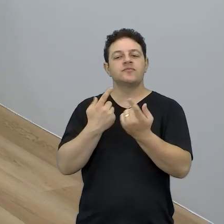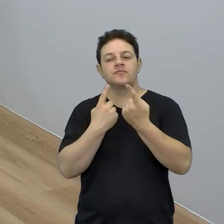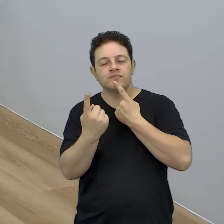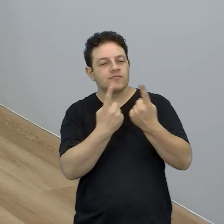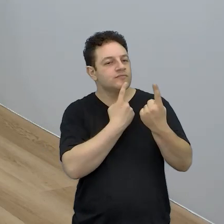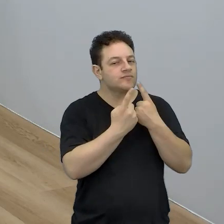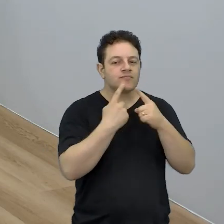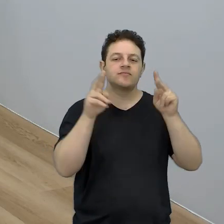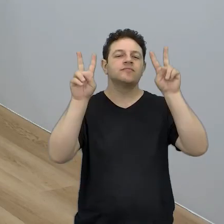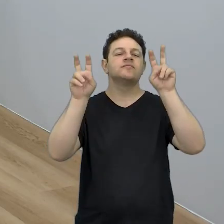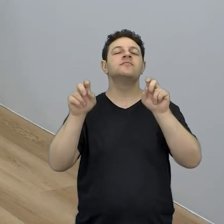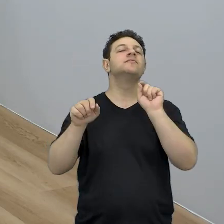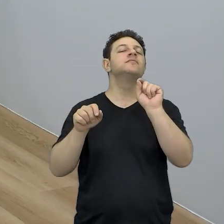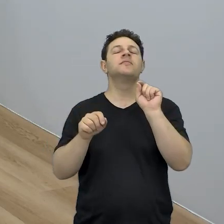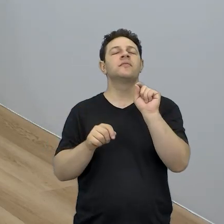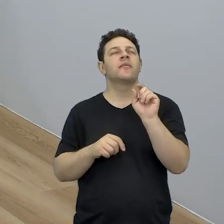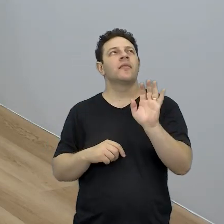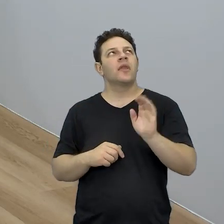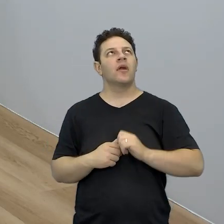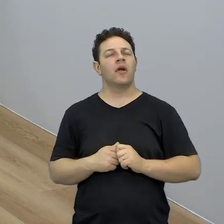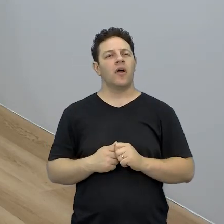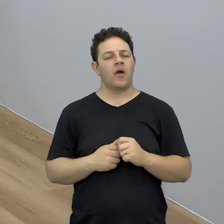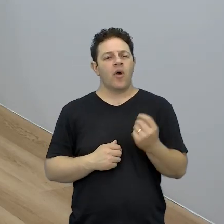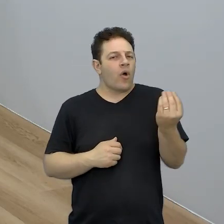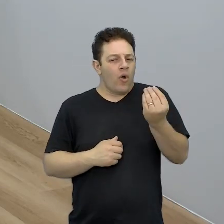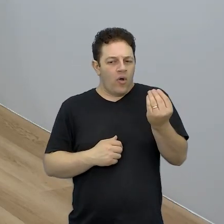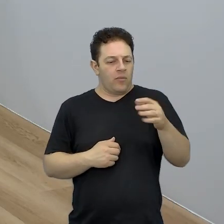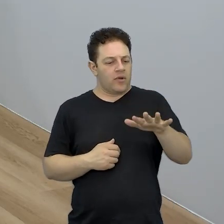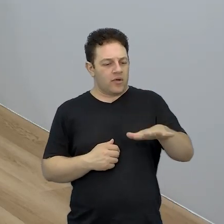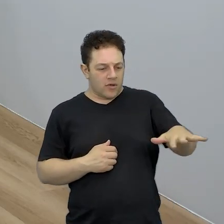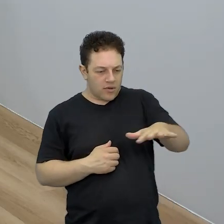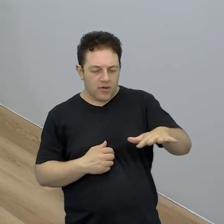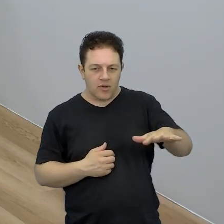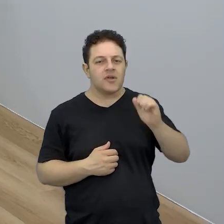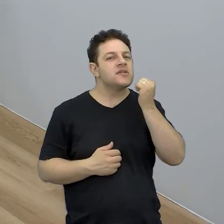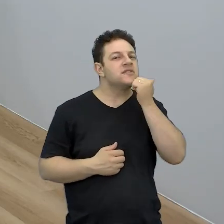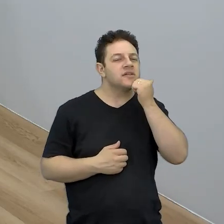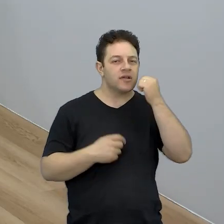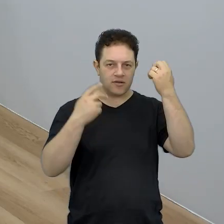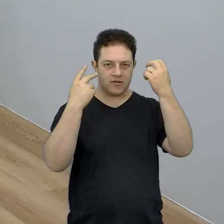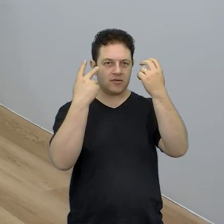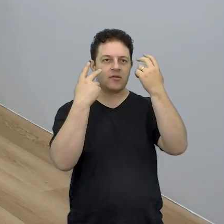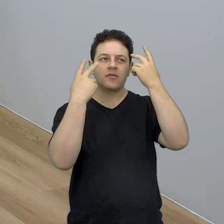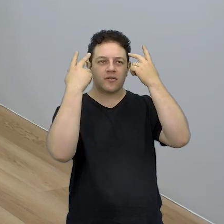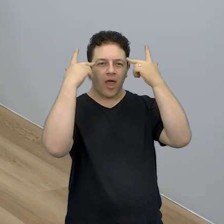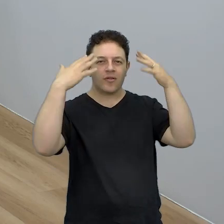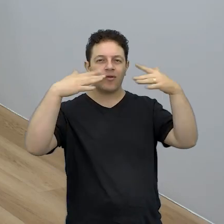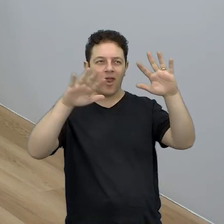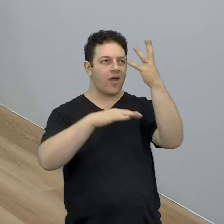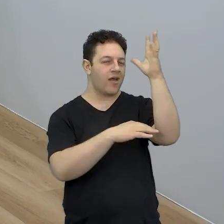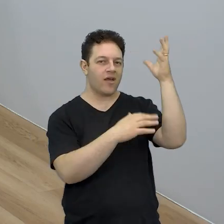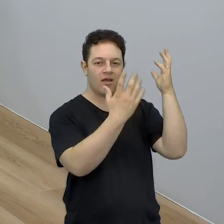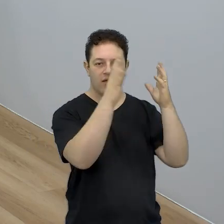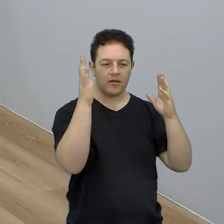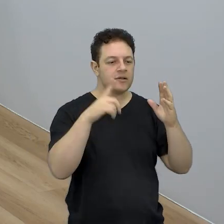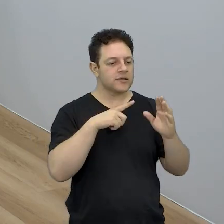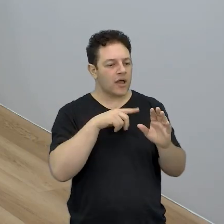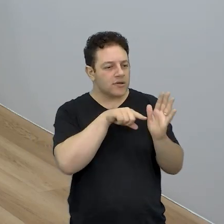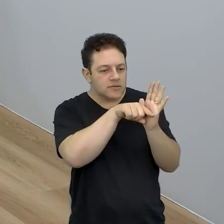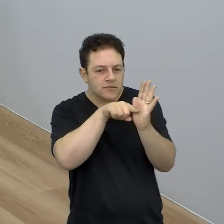essa questão de como nas áreas, né, das ciências da natureza, a gente tem muito a presença do eixo de